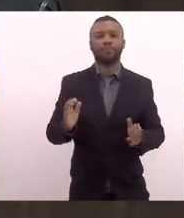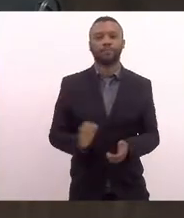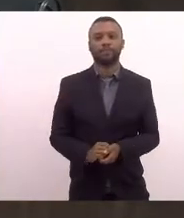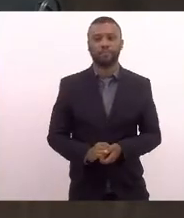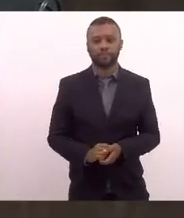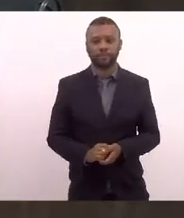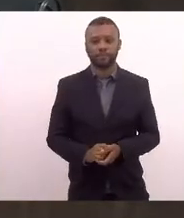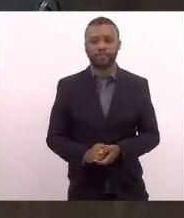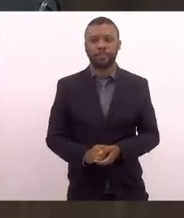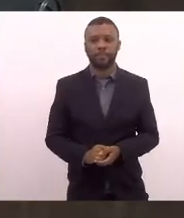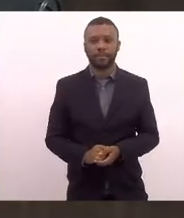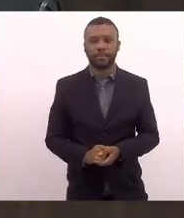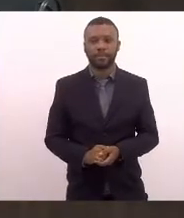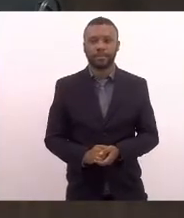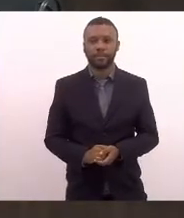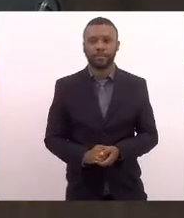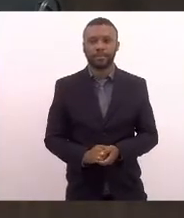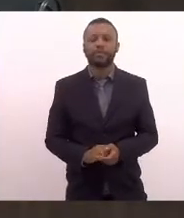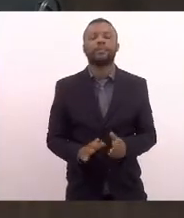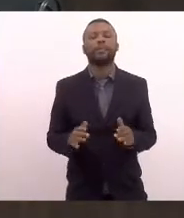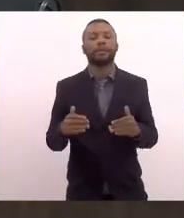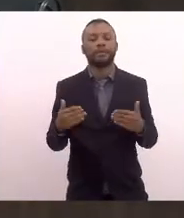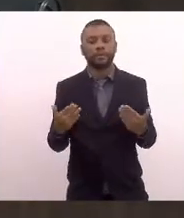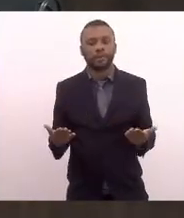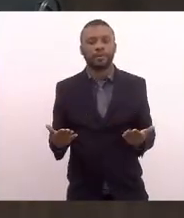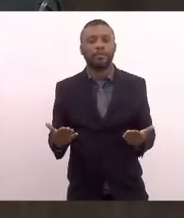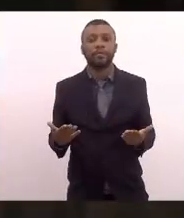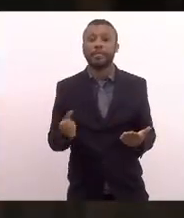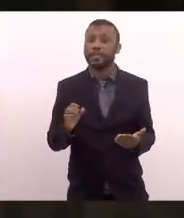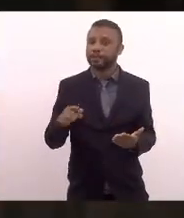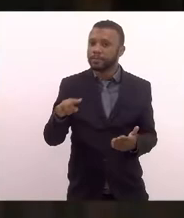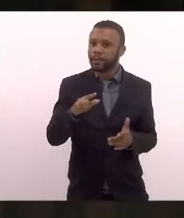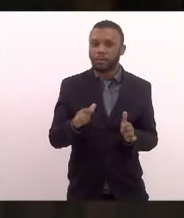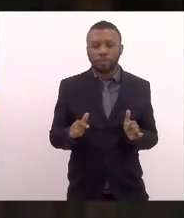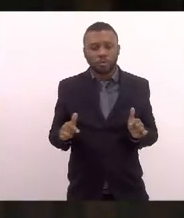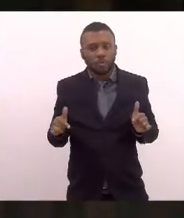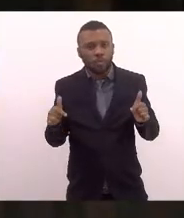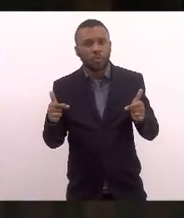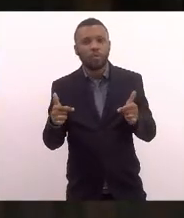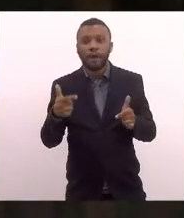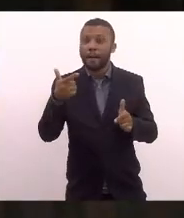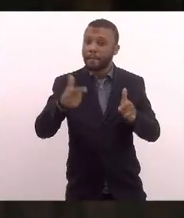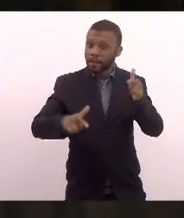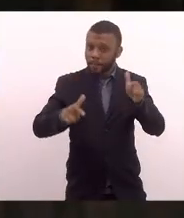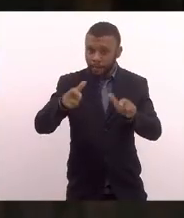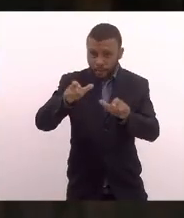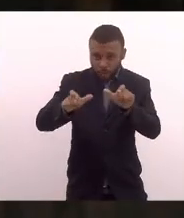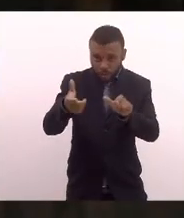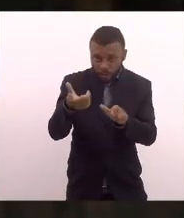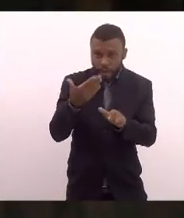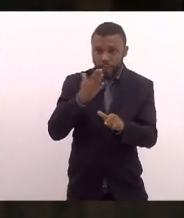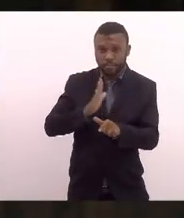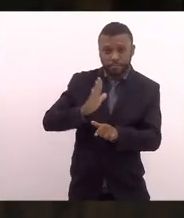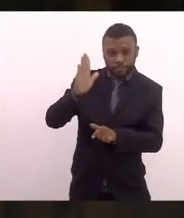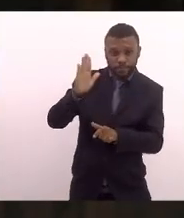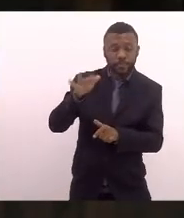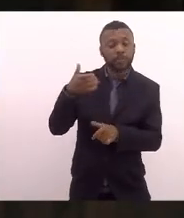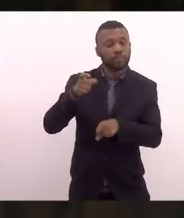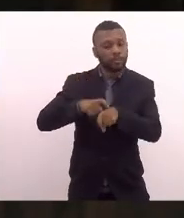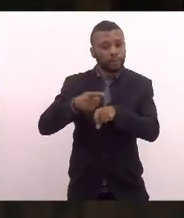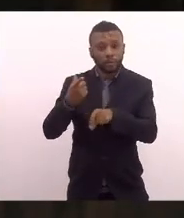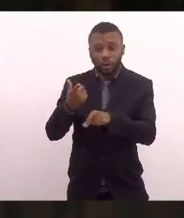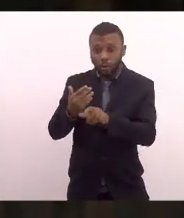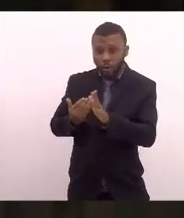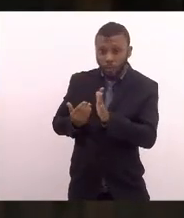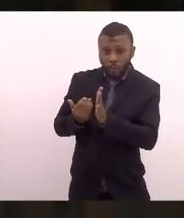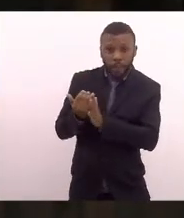Sabia, não. Então, pessoal, se tiver mais gente, pode mandar que a gente... Quando eu entrei aqui na LERJ,